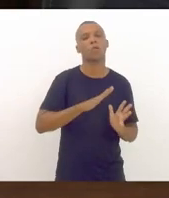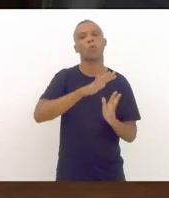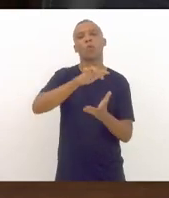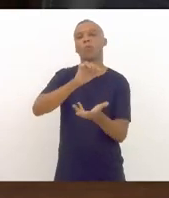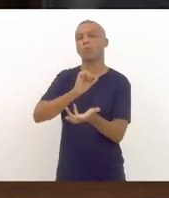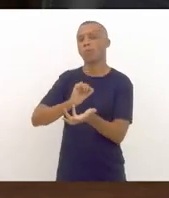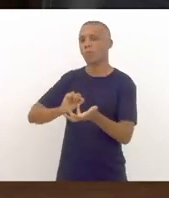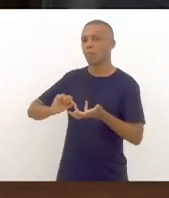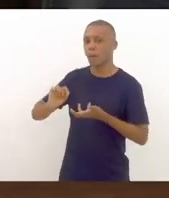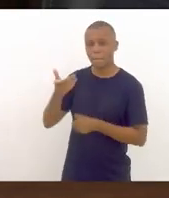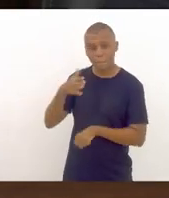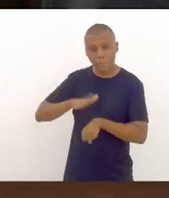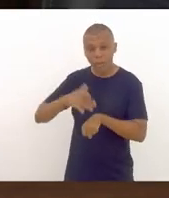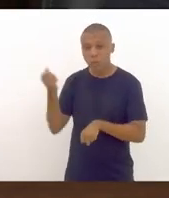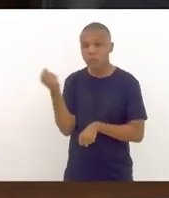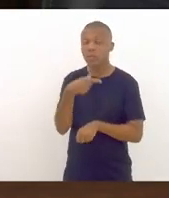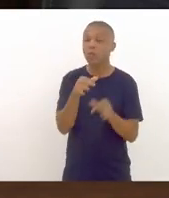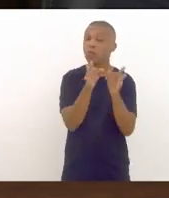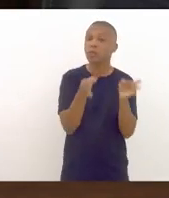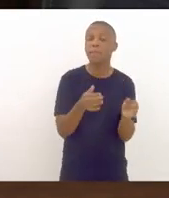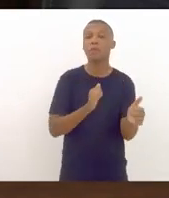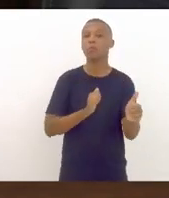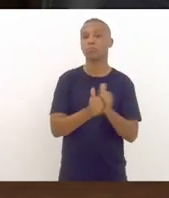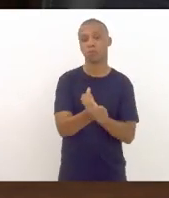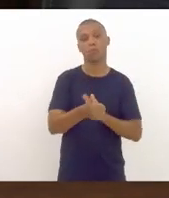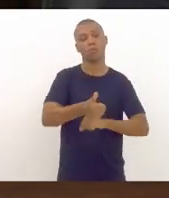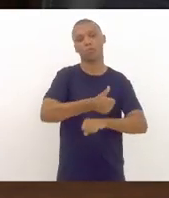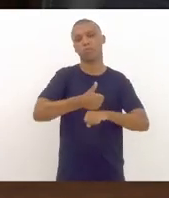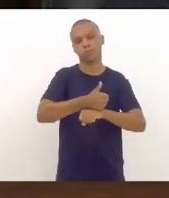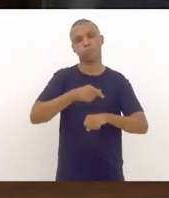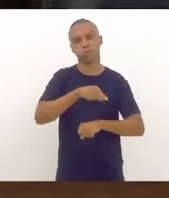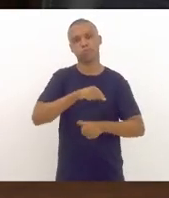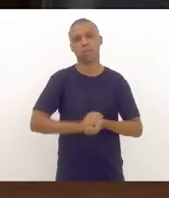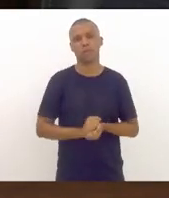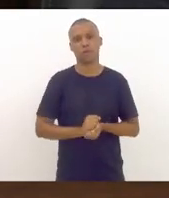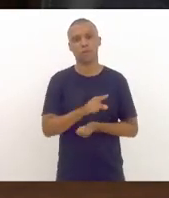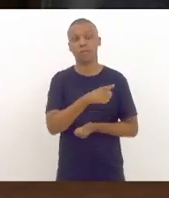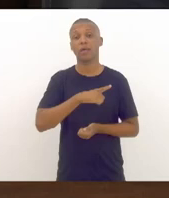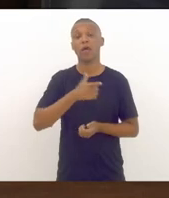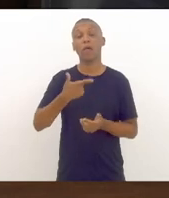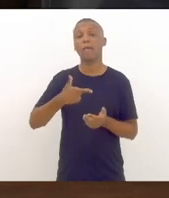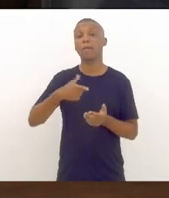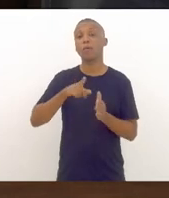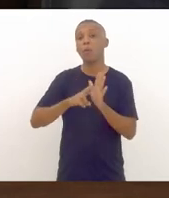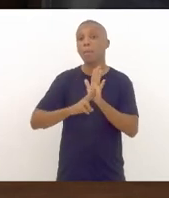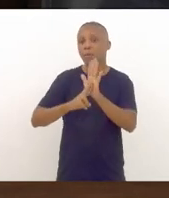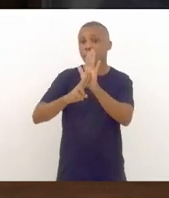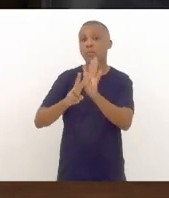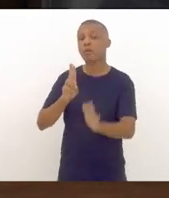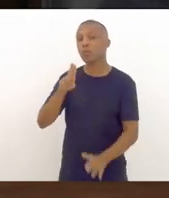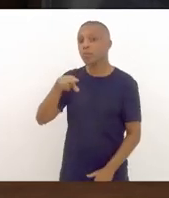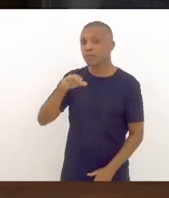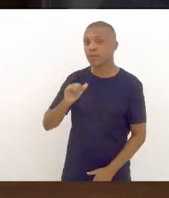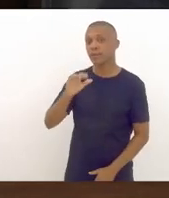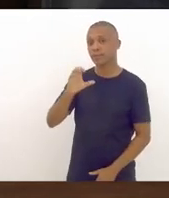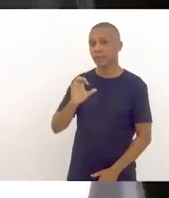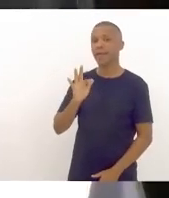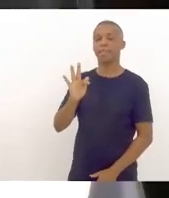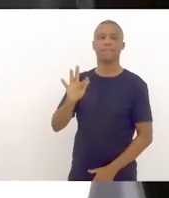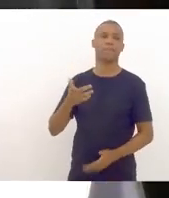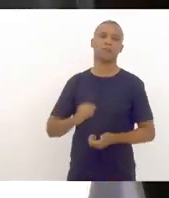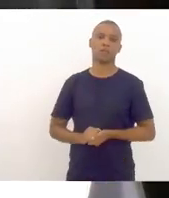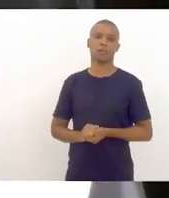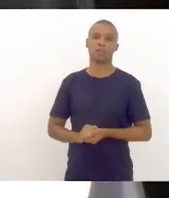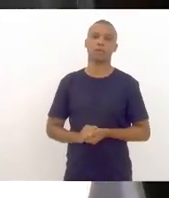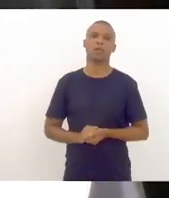mais que um jogador de futebol, você chegou a ser o representante da Unicef,